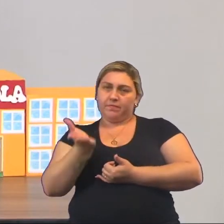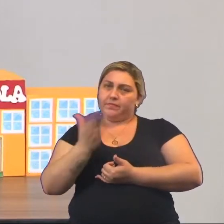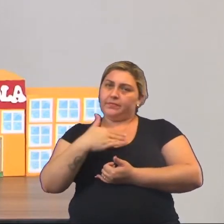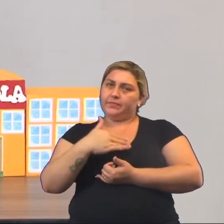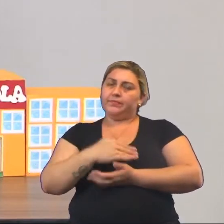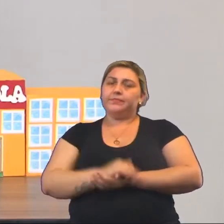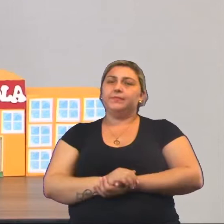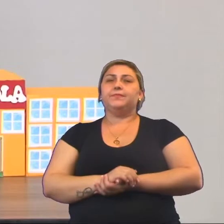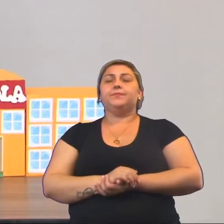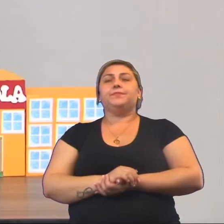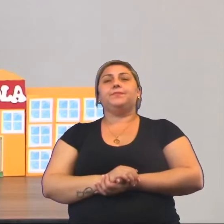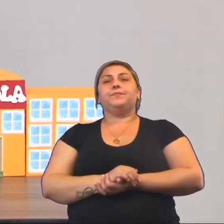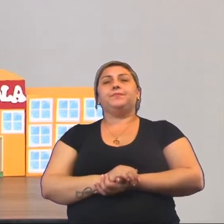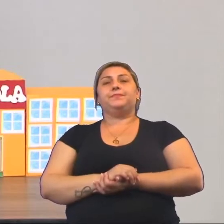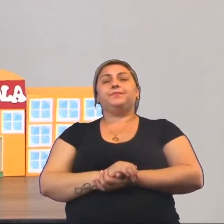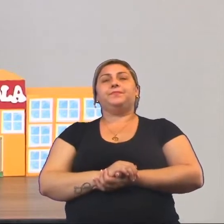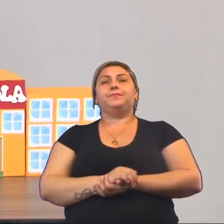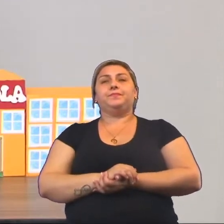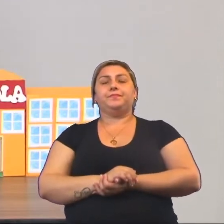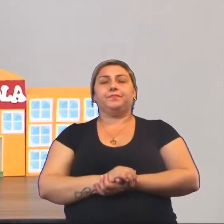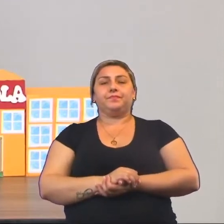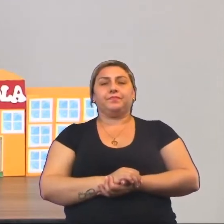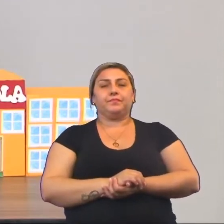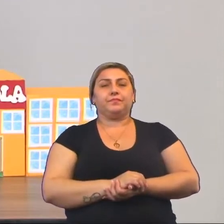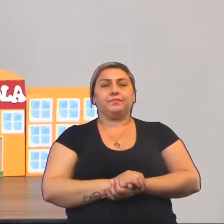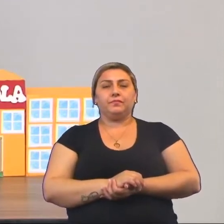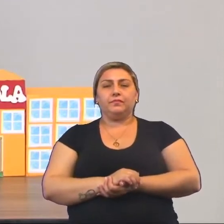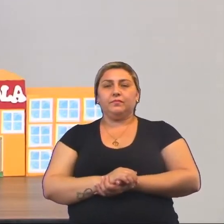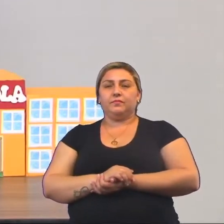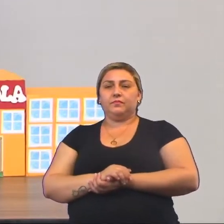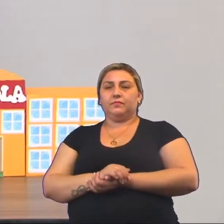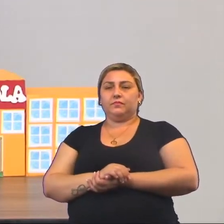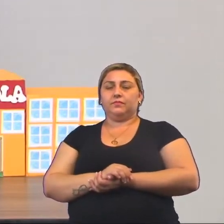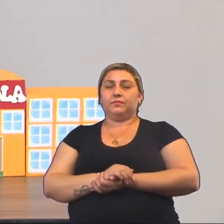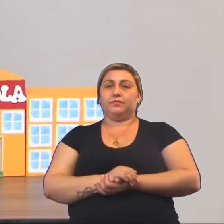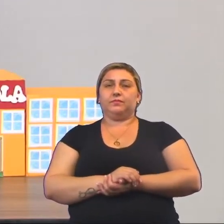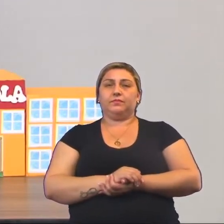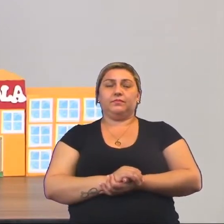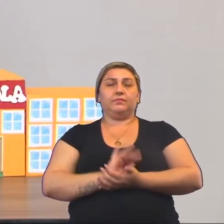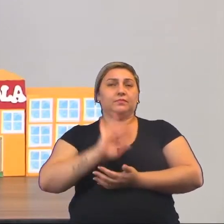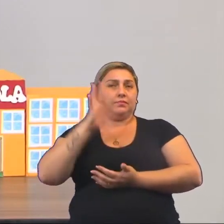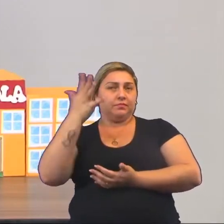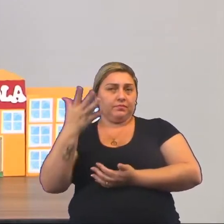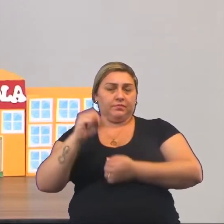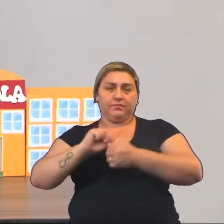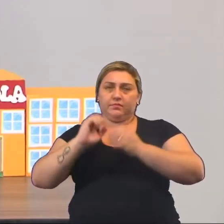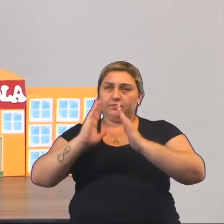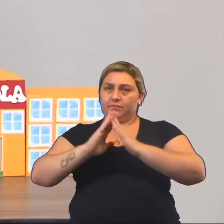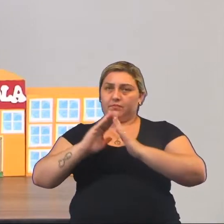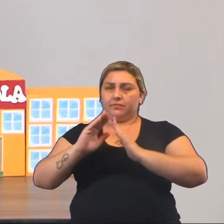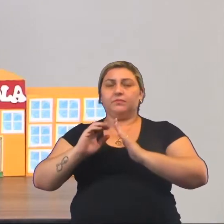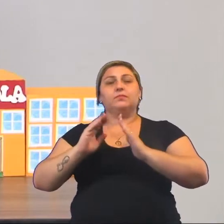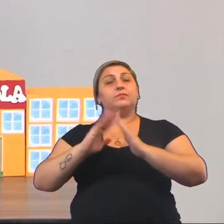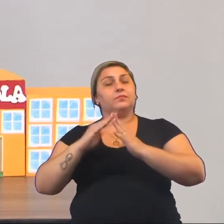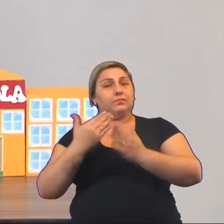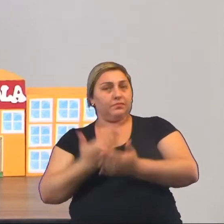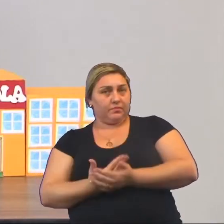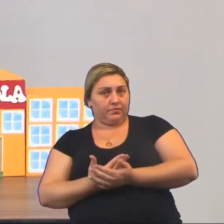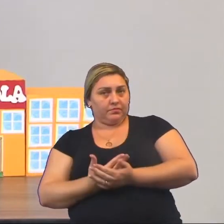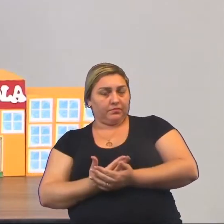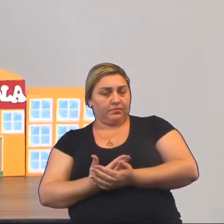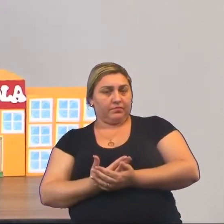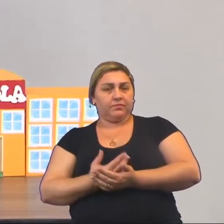lá. Vamos brincar agora do jogo da memória, sobre as atividades que são feitas em casa e na